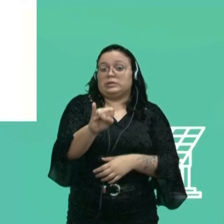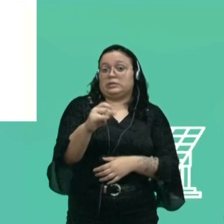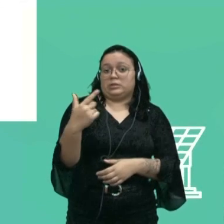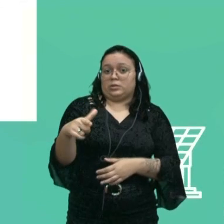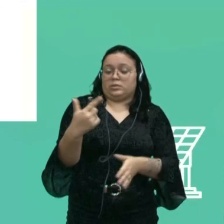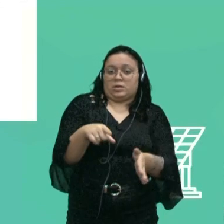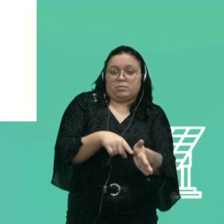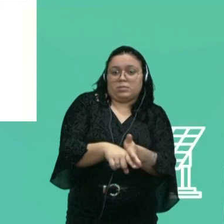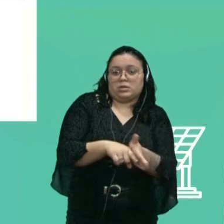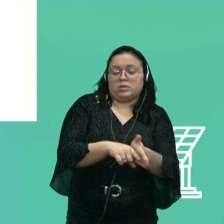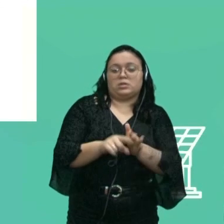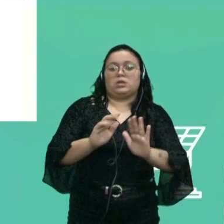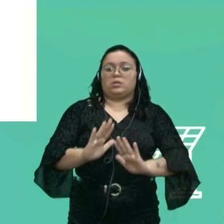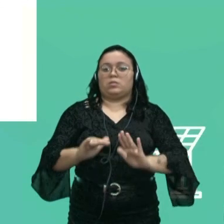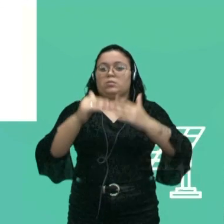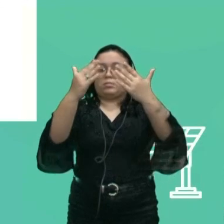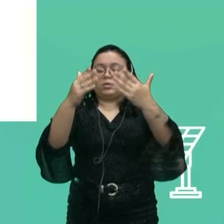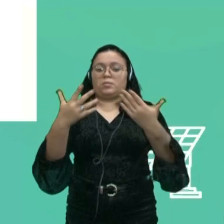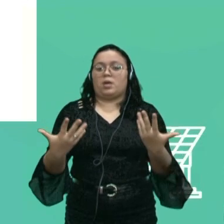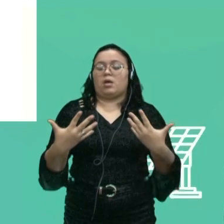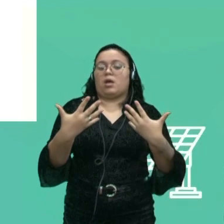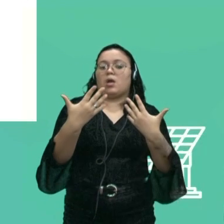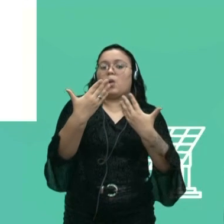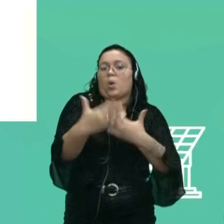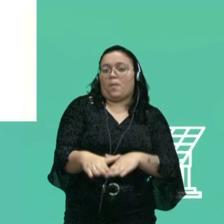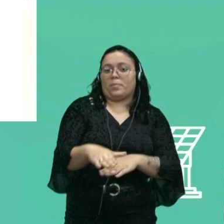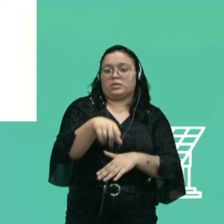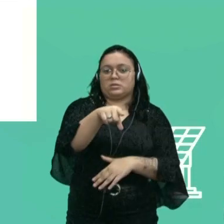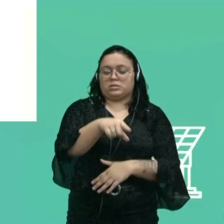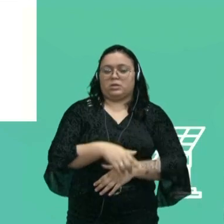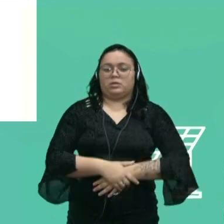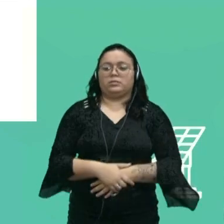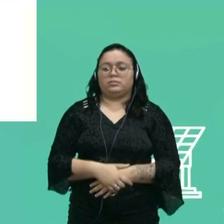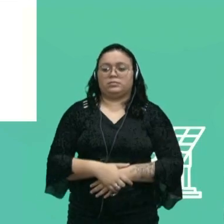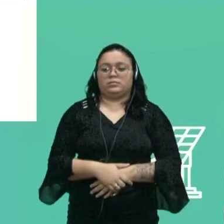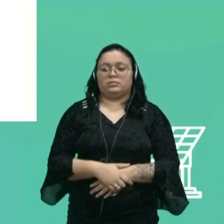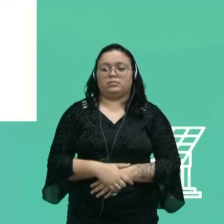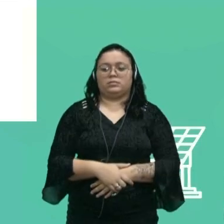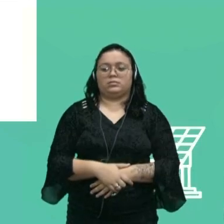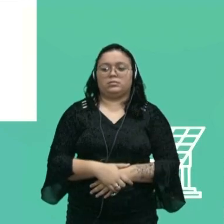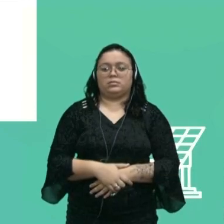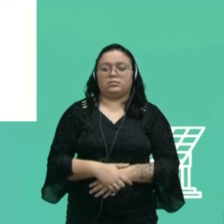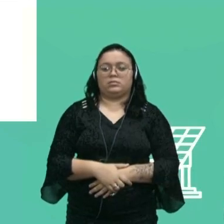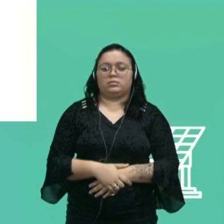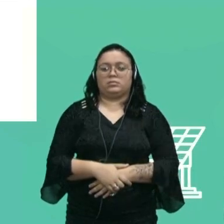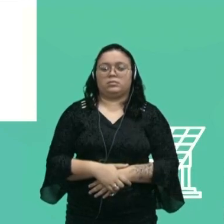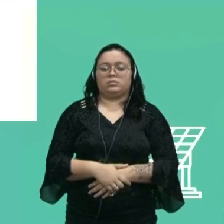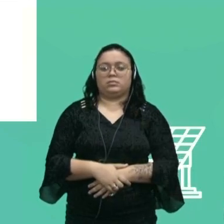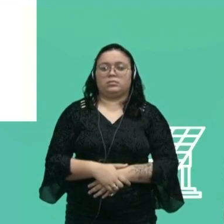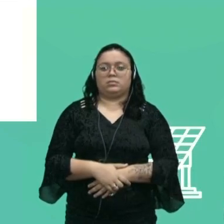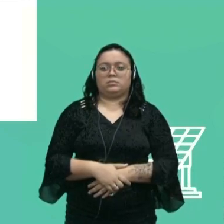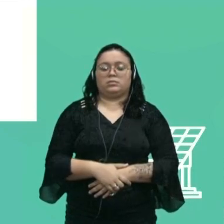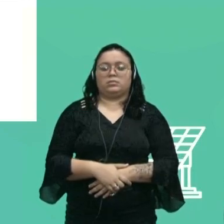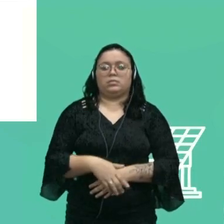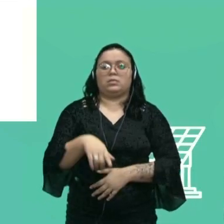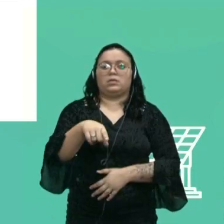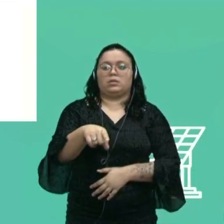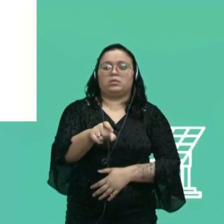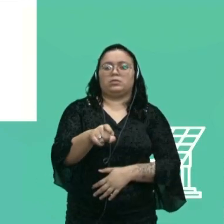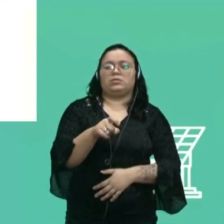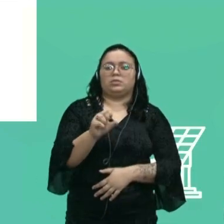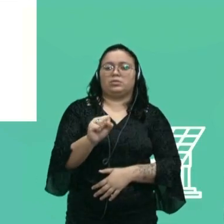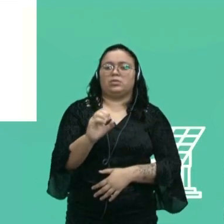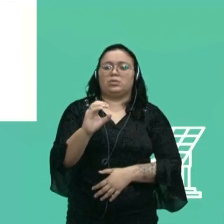desenvolvimento para compensar isso. Aqui nós estamos falando do aço 5L grau BX80, que predomina na tubulação